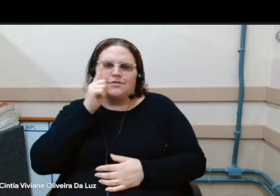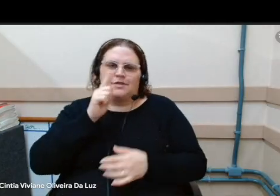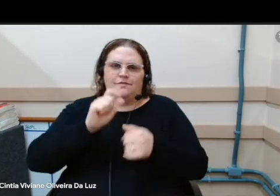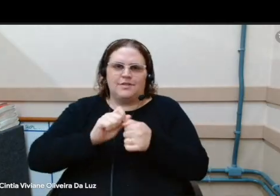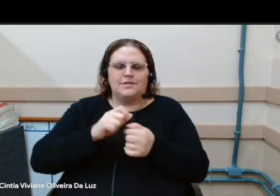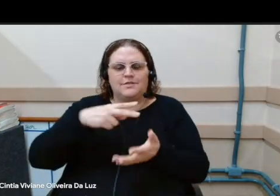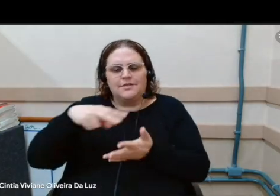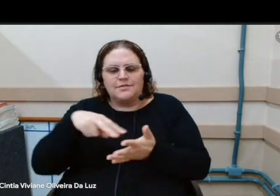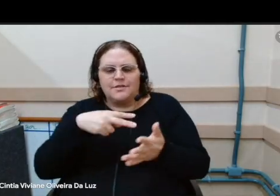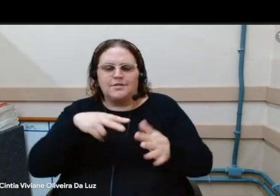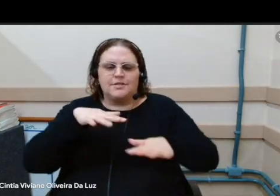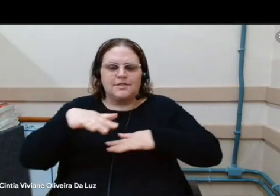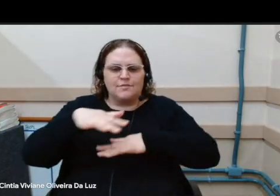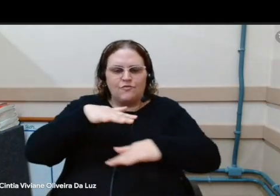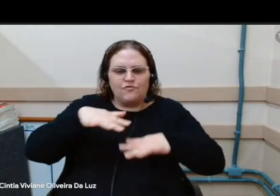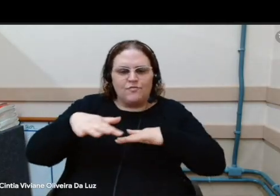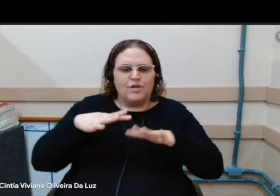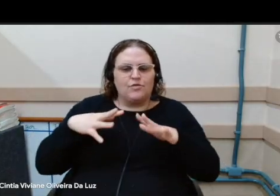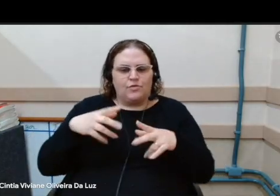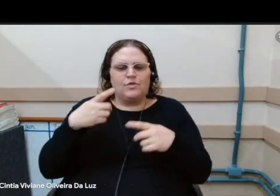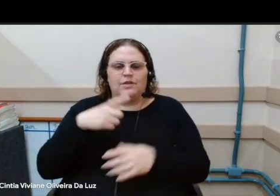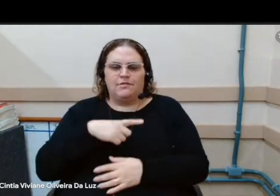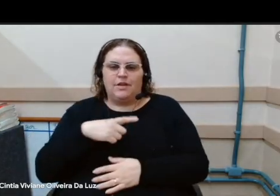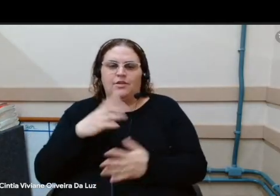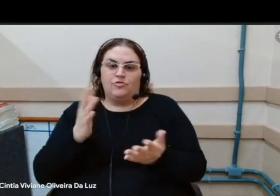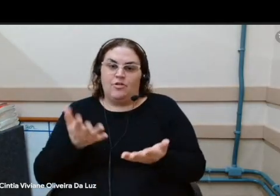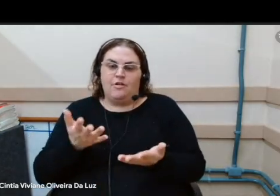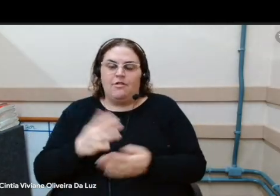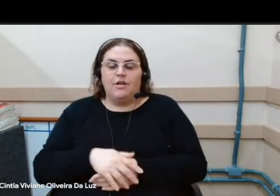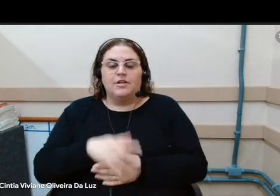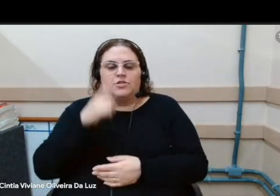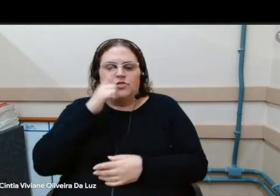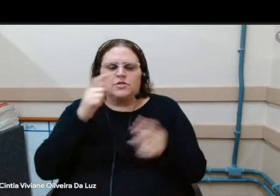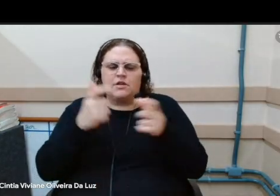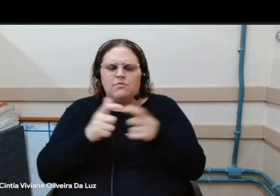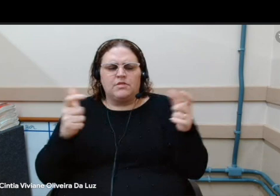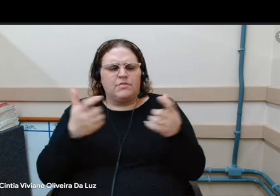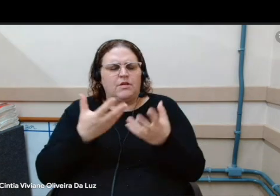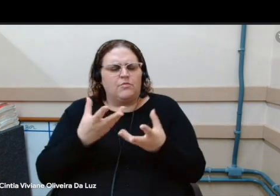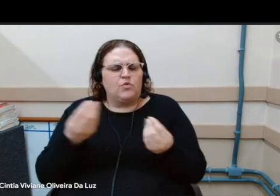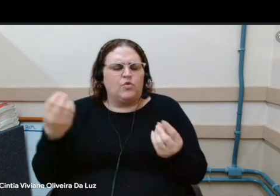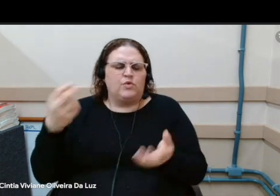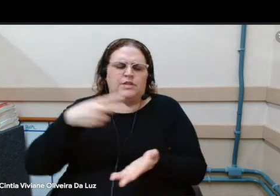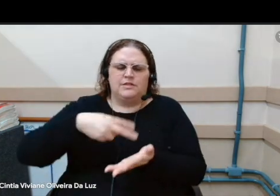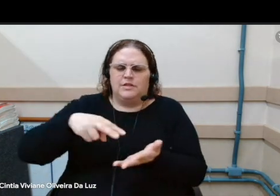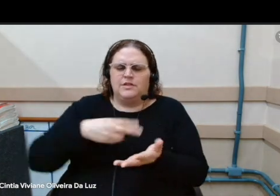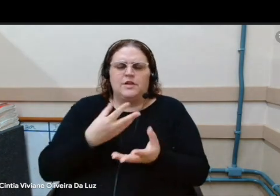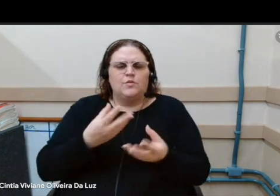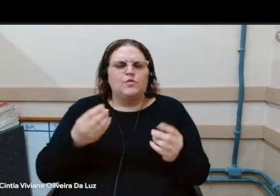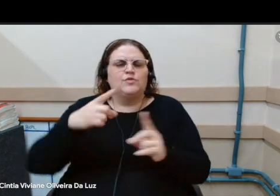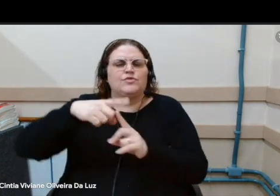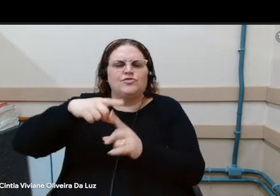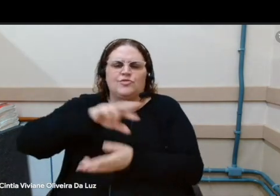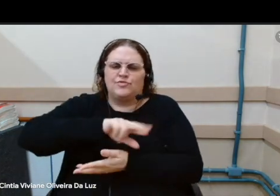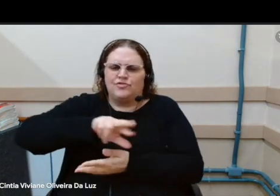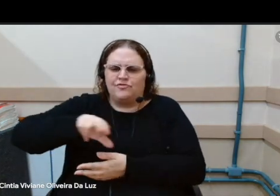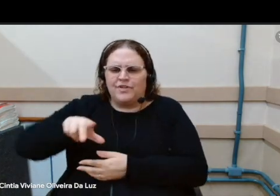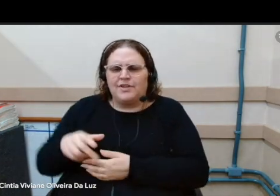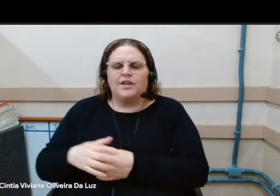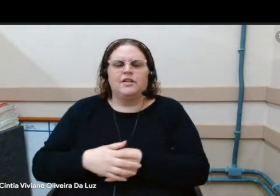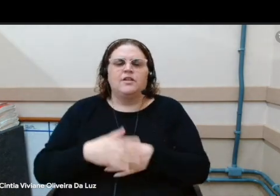circulação que ela tem então a gente consegue ampliar para muitas danças de muitos segmentos de muitos